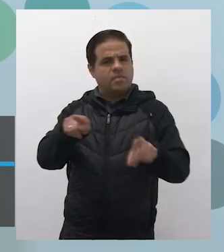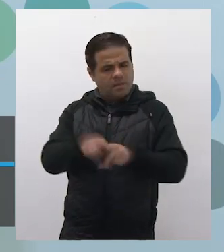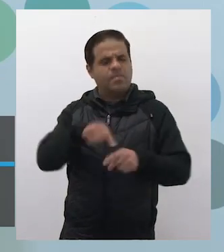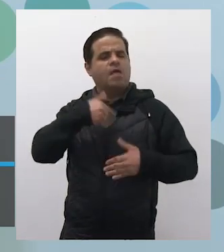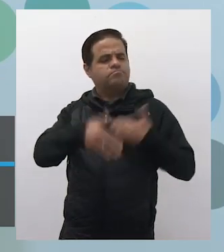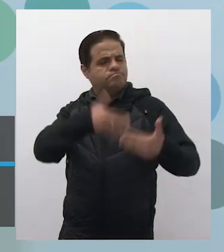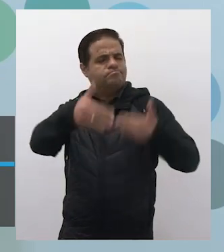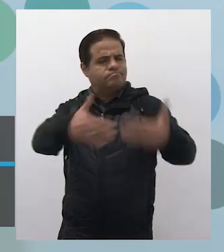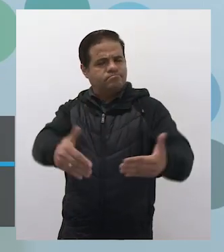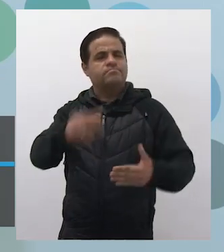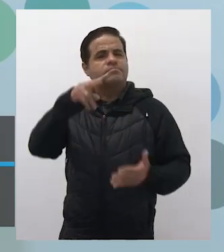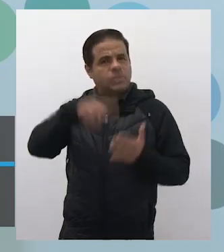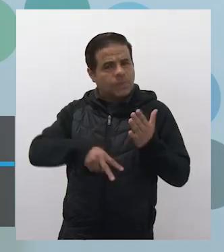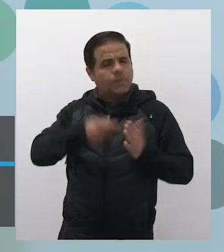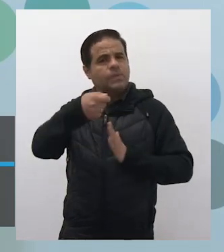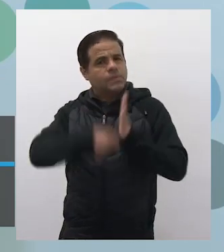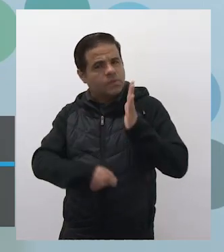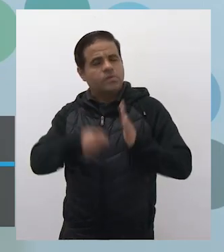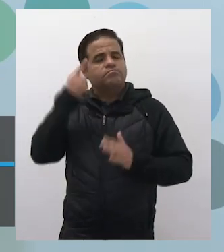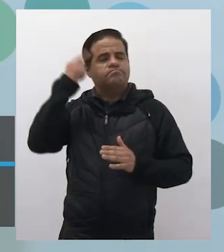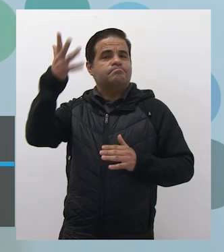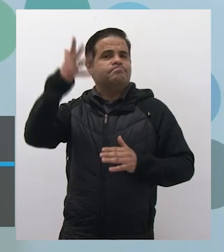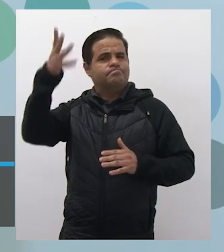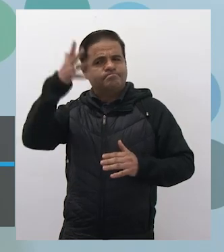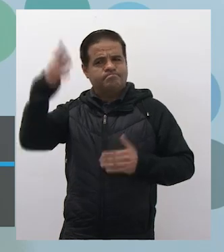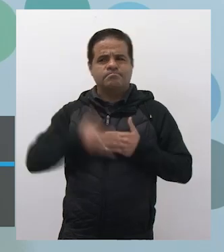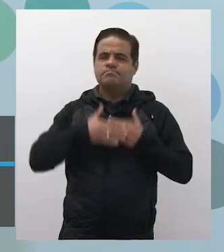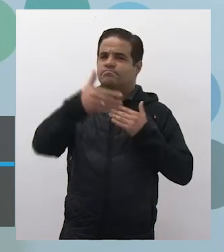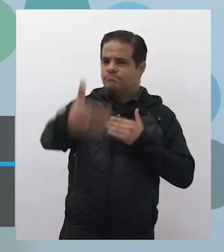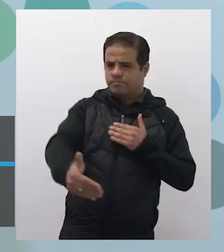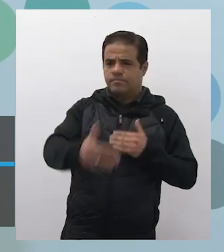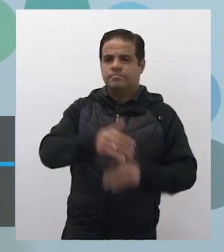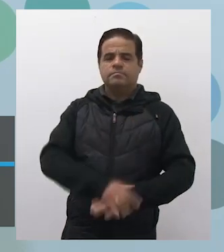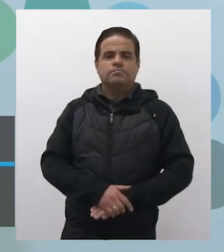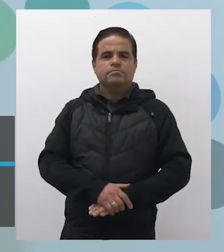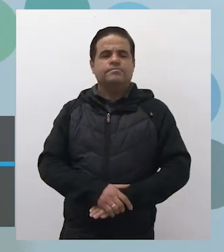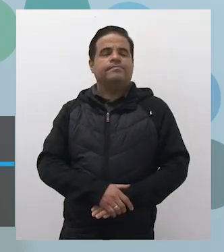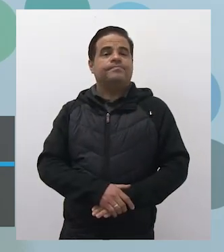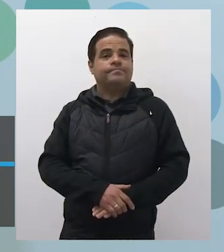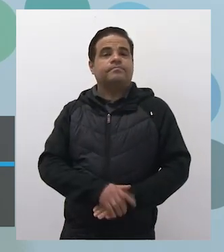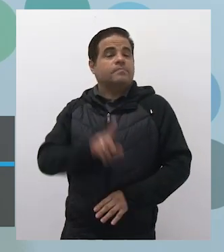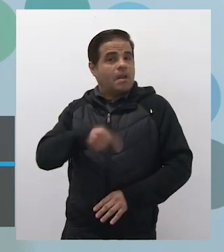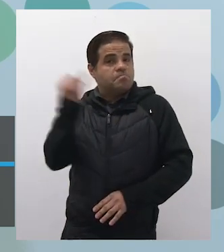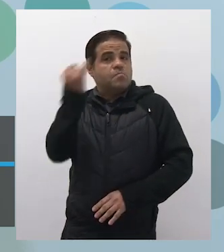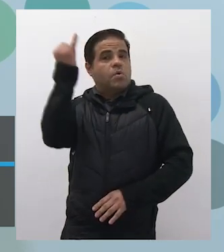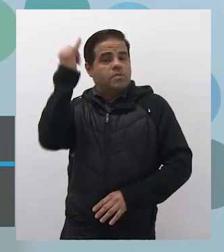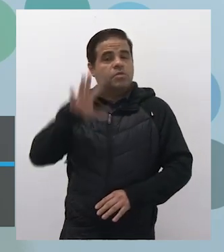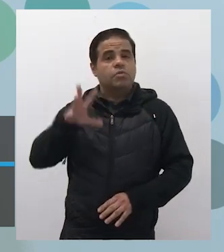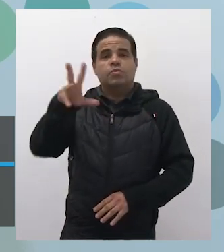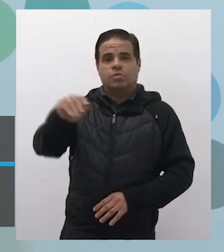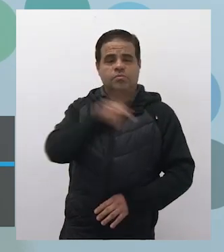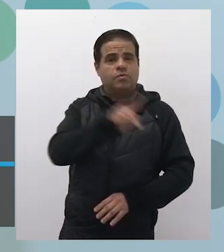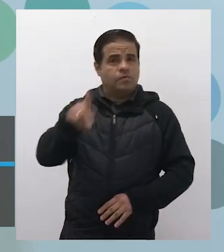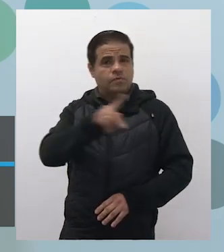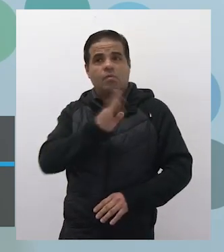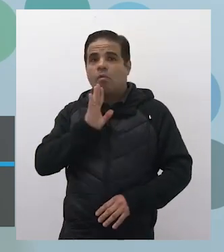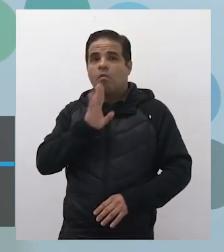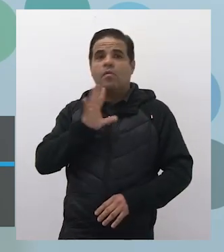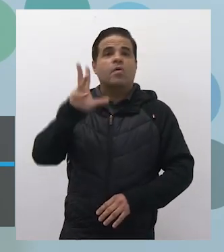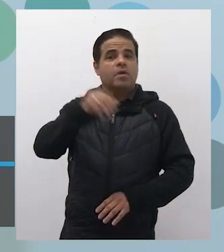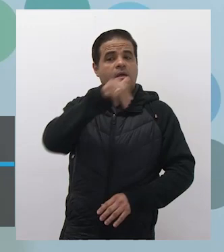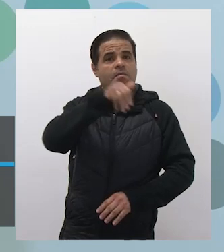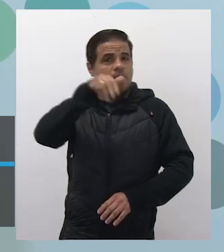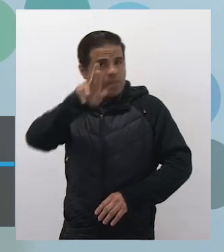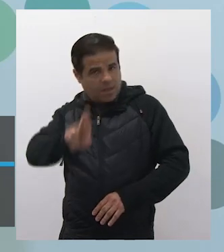competência leitora e escritora, a questão do discurso. Então, é muito importante que todos os professores conheçam o